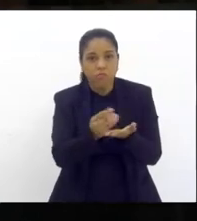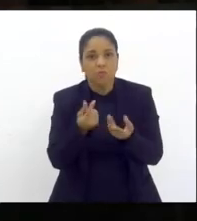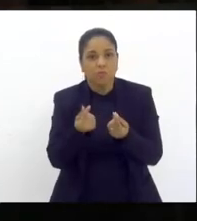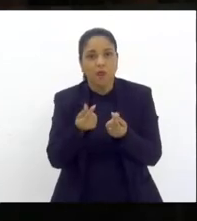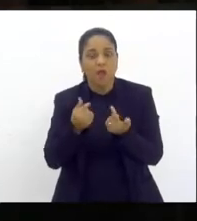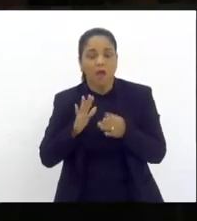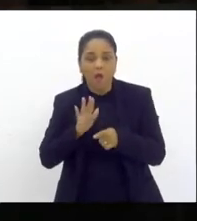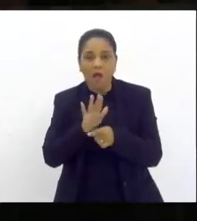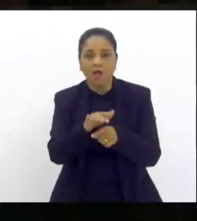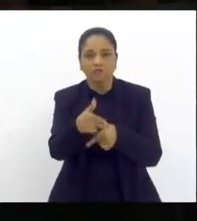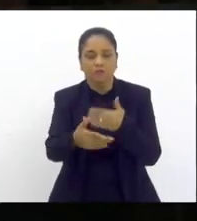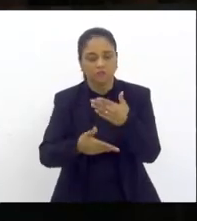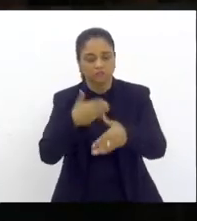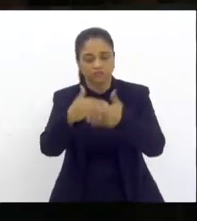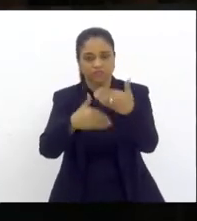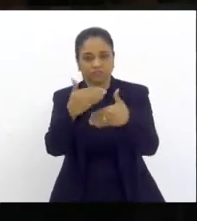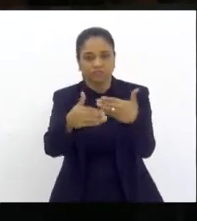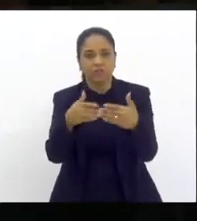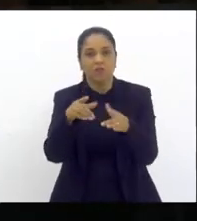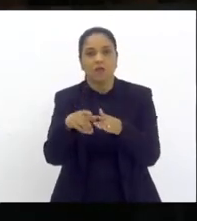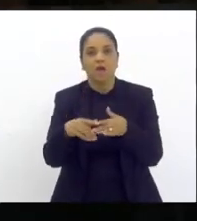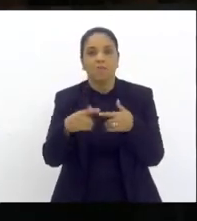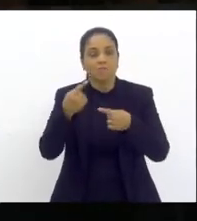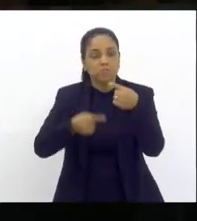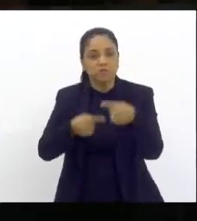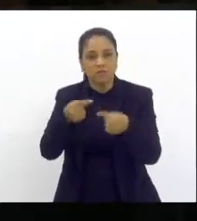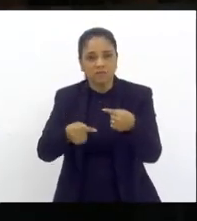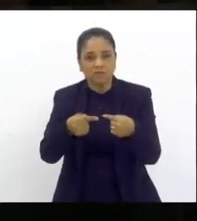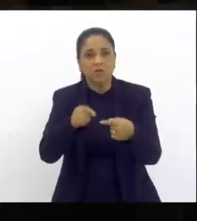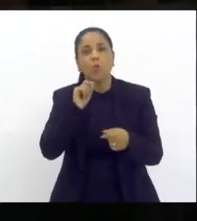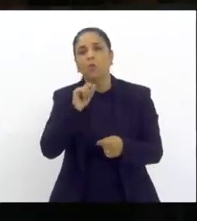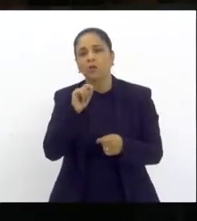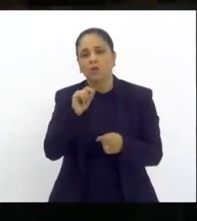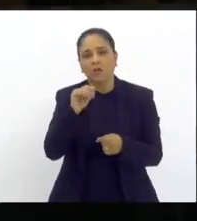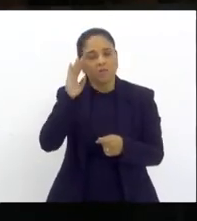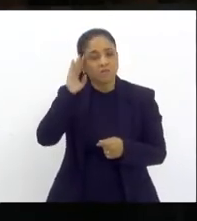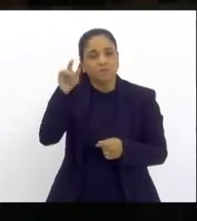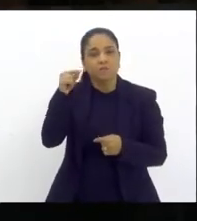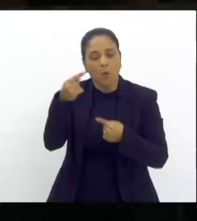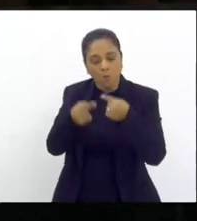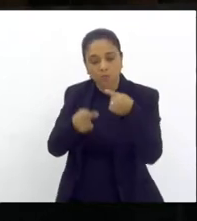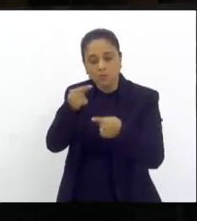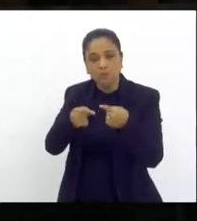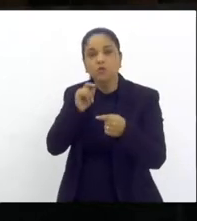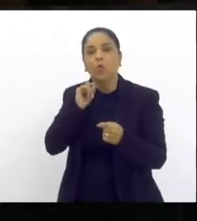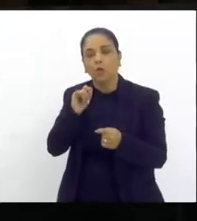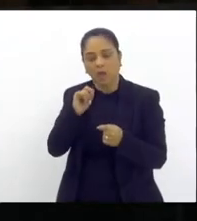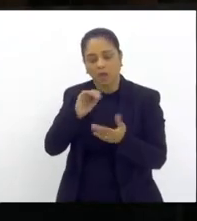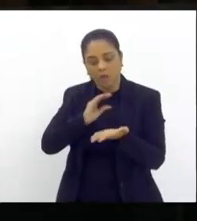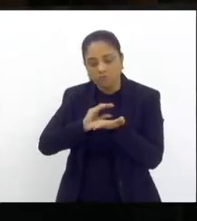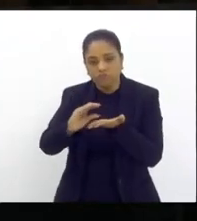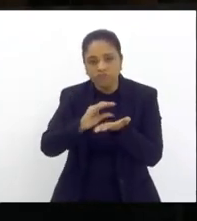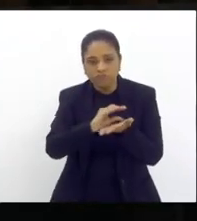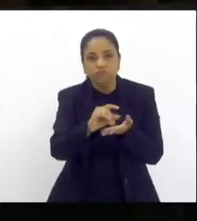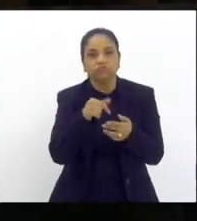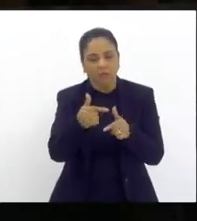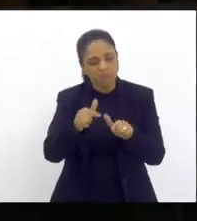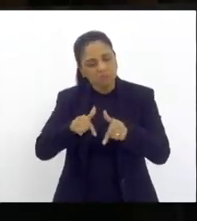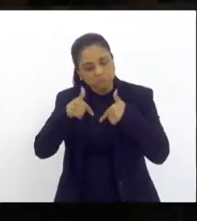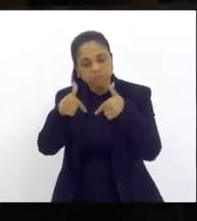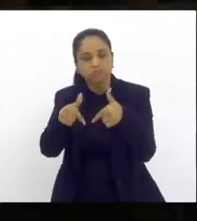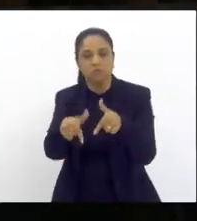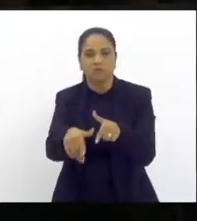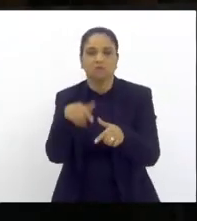políticas. Todo mundo sabe que prioridade política é quando tem orçamento para aquela determinada ação. E a gente viu que